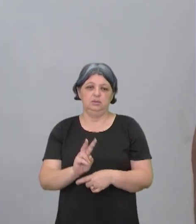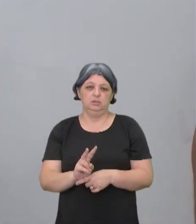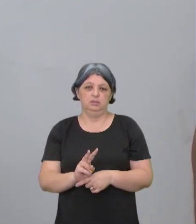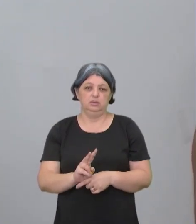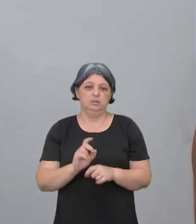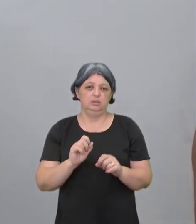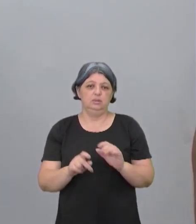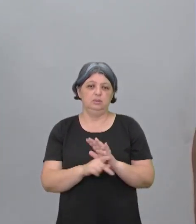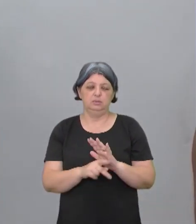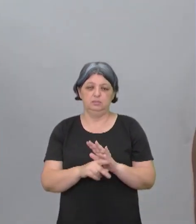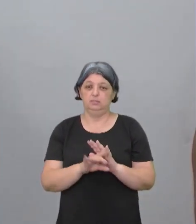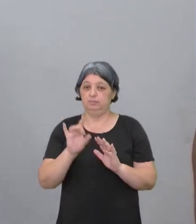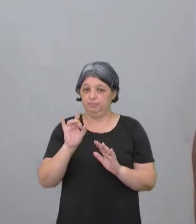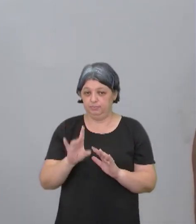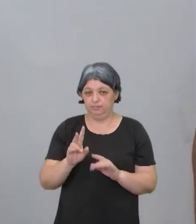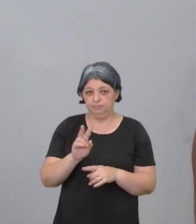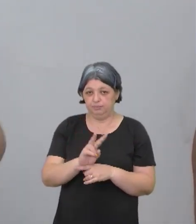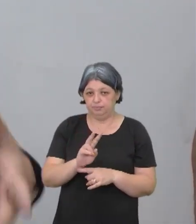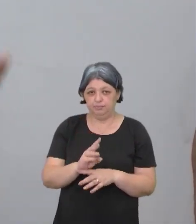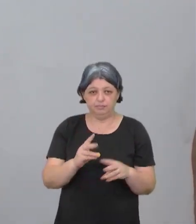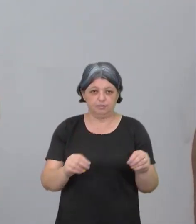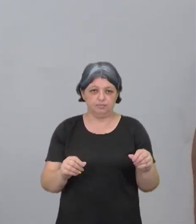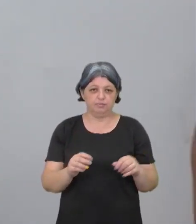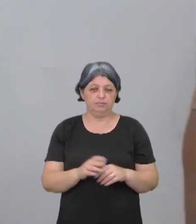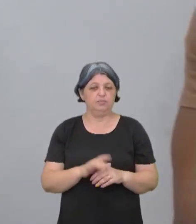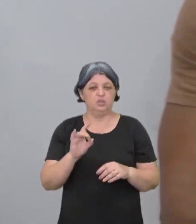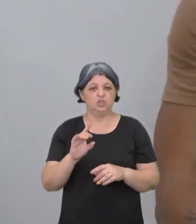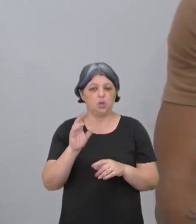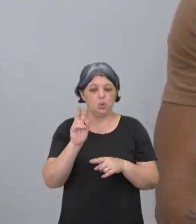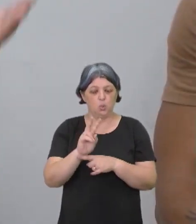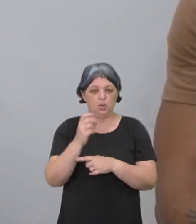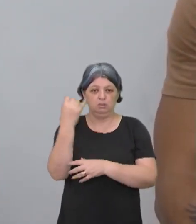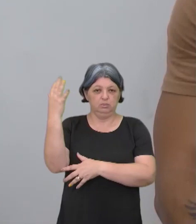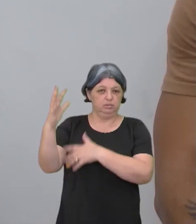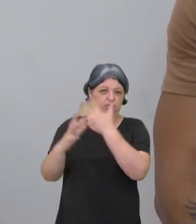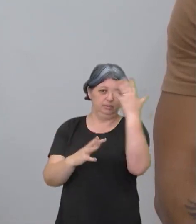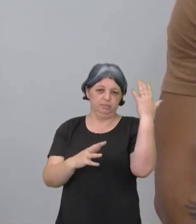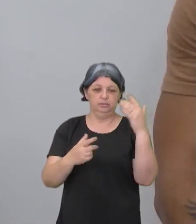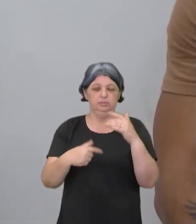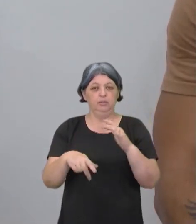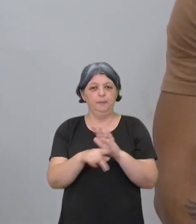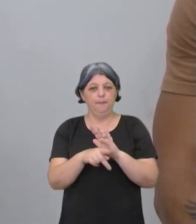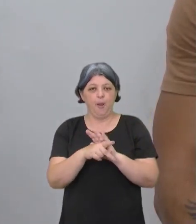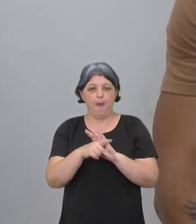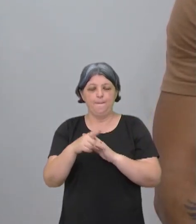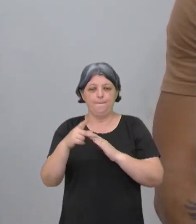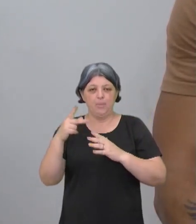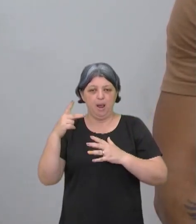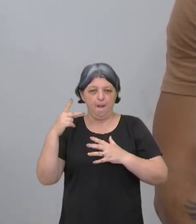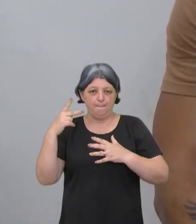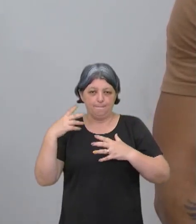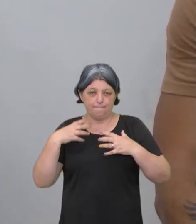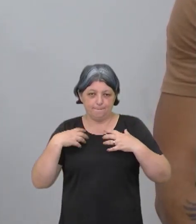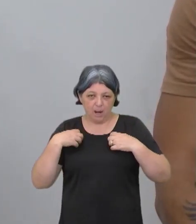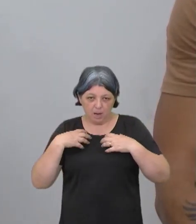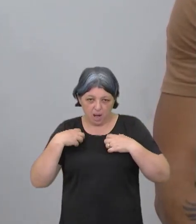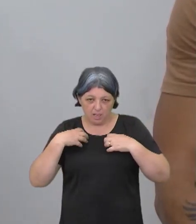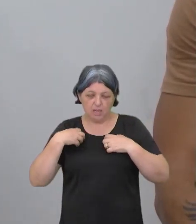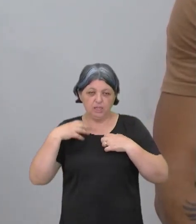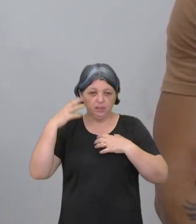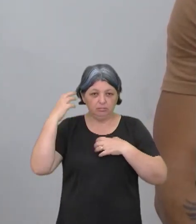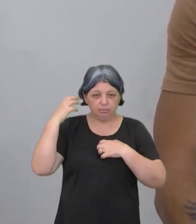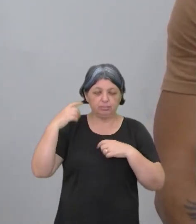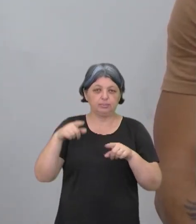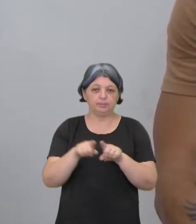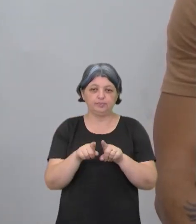pensar só em conservar, vamos conservar as árvores, vamos conservar o mico-leão dourado. Tá, mas se a gente não tiver solo, aonde essa árvore vai